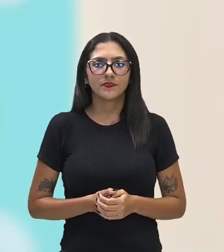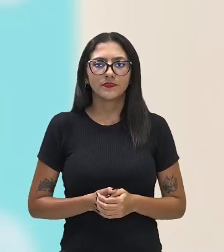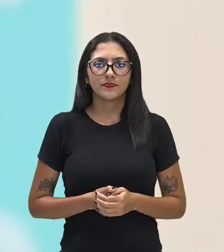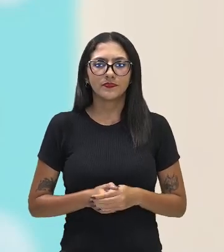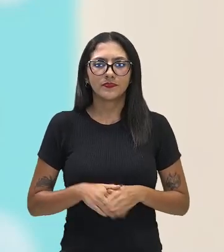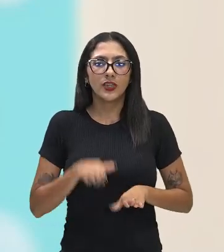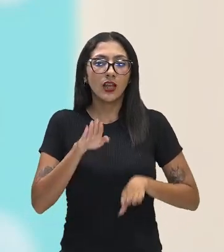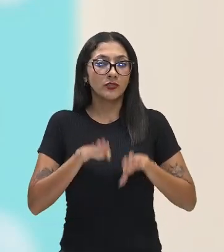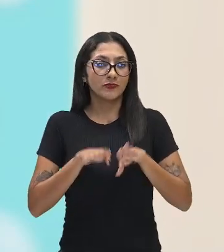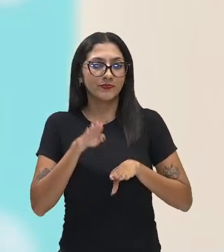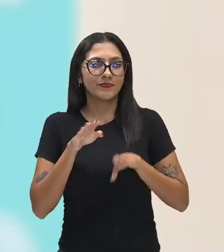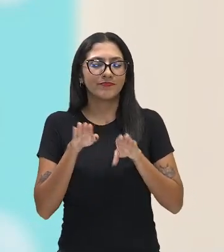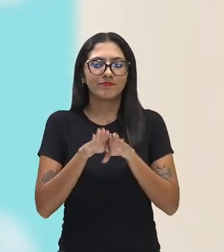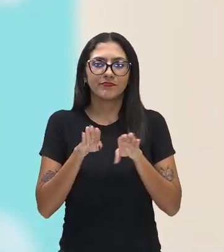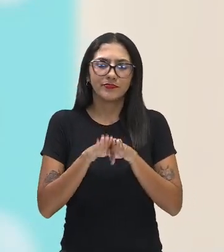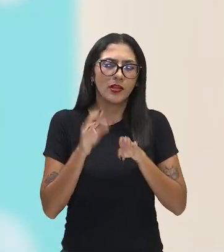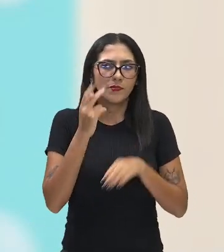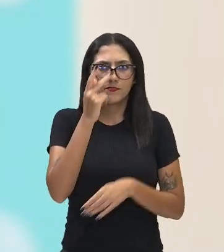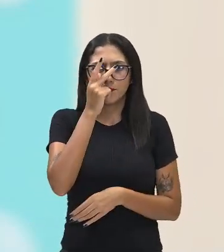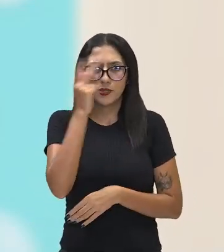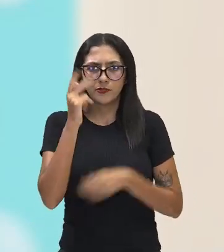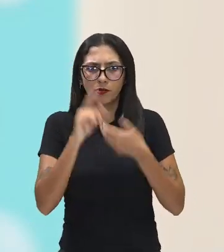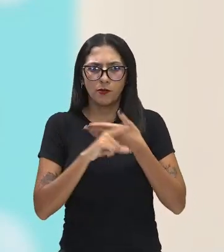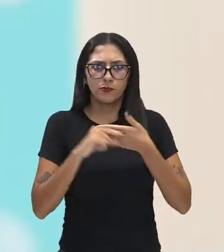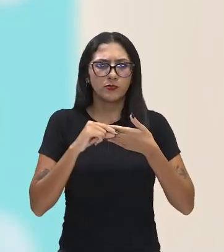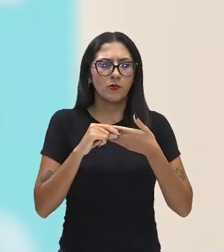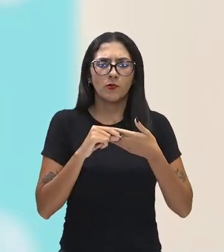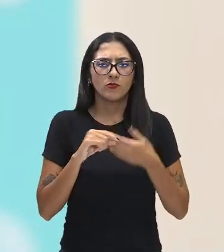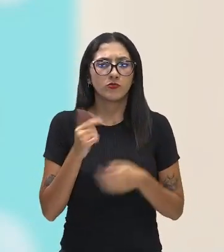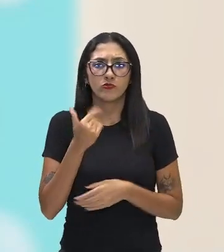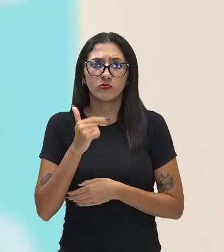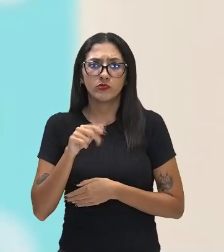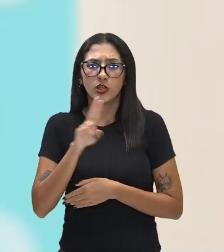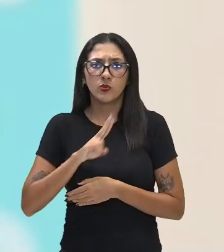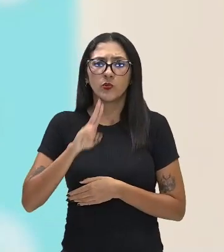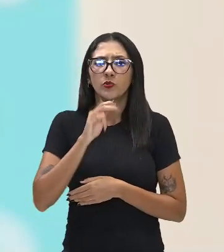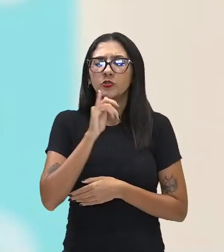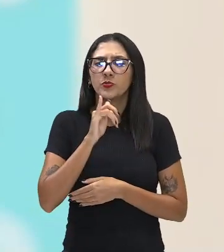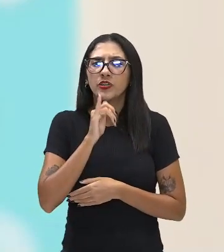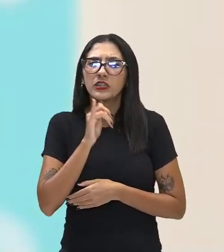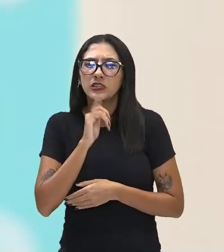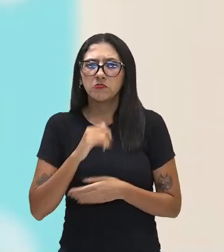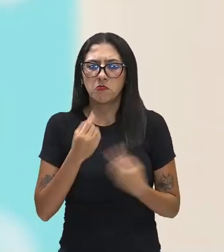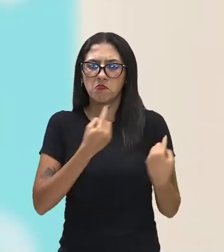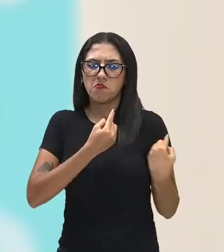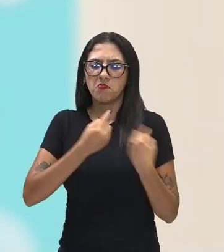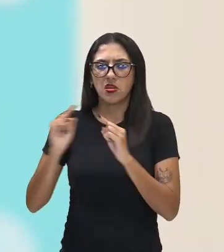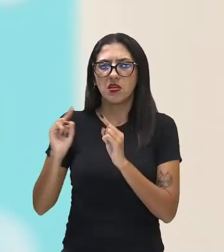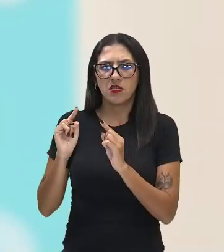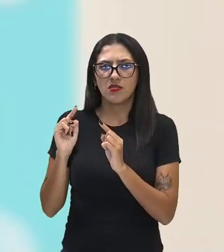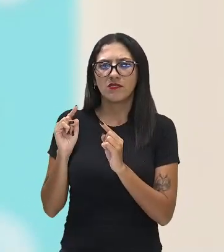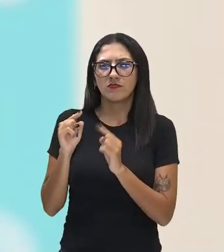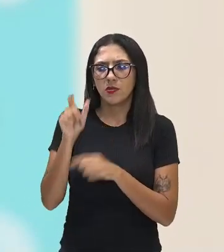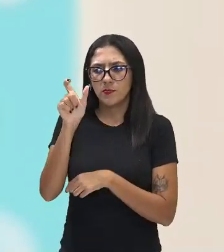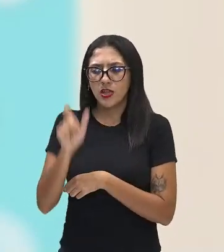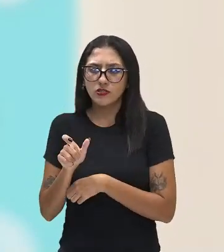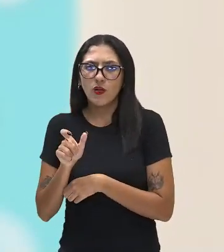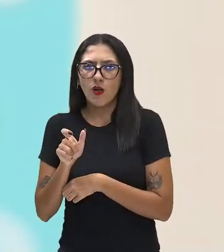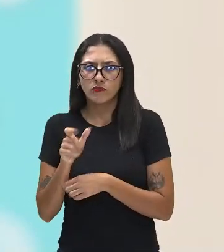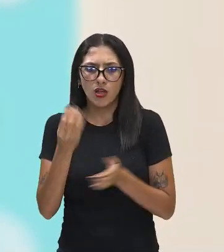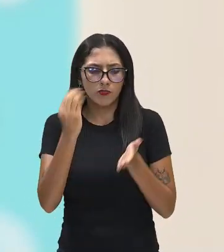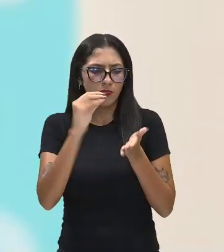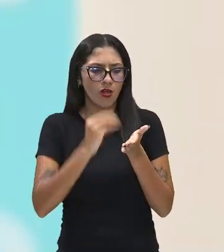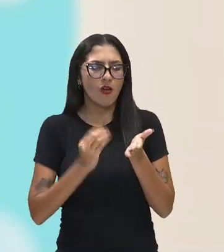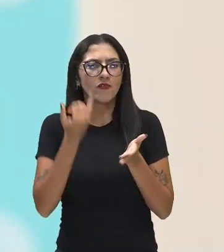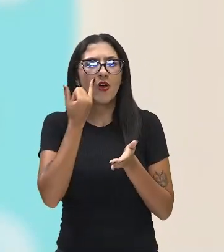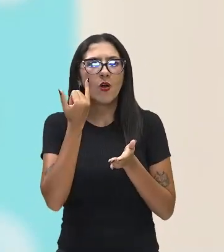não usa a imparcialidade, porque ela não gosta do sujeito, ele vai falar do sujeito, mesmo que o sujeito tenha feito